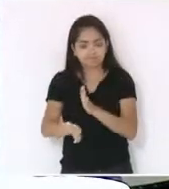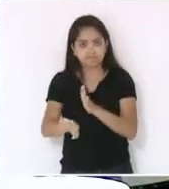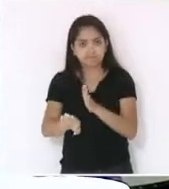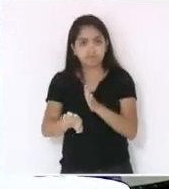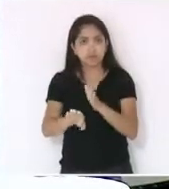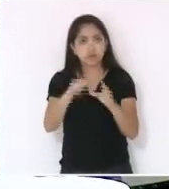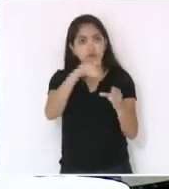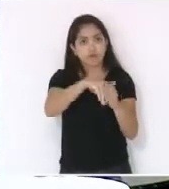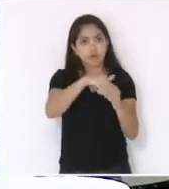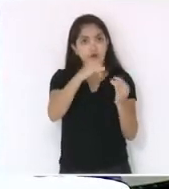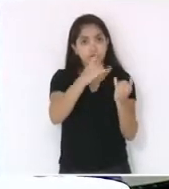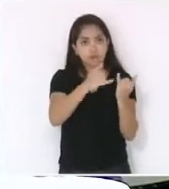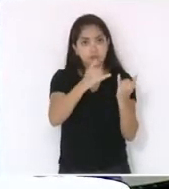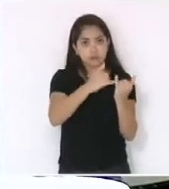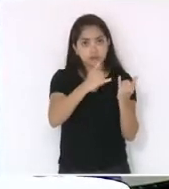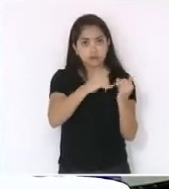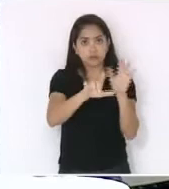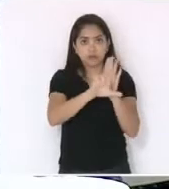parcial à lei